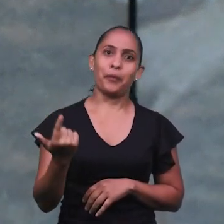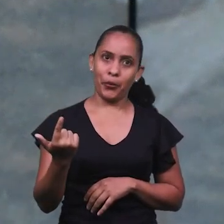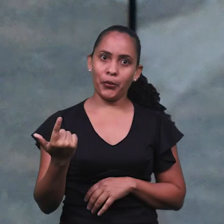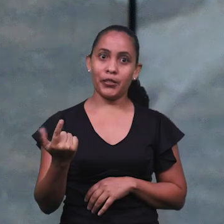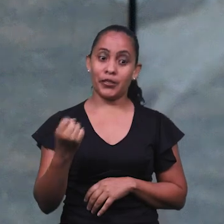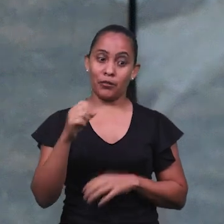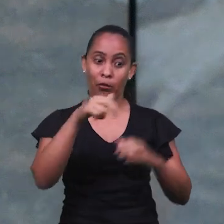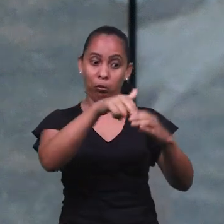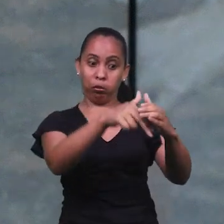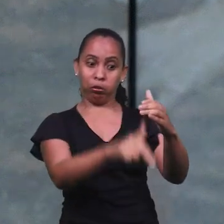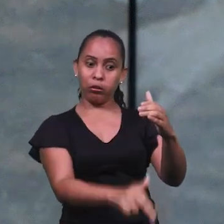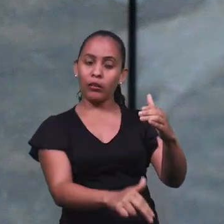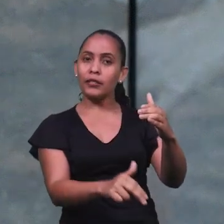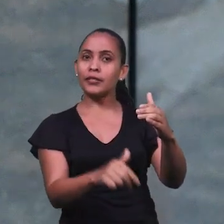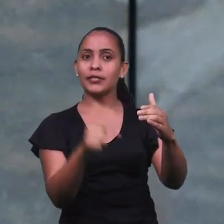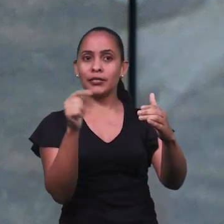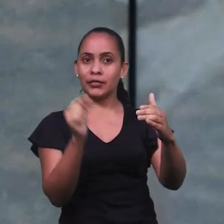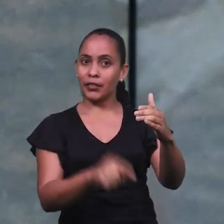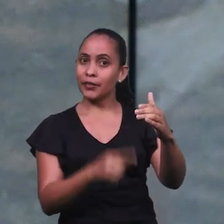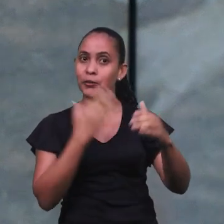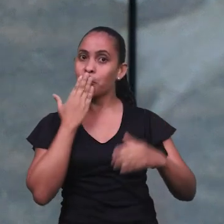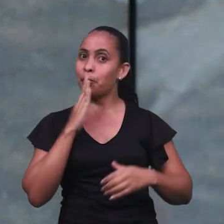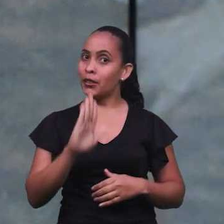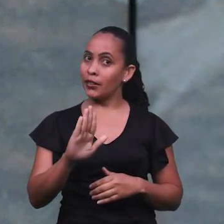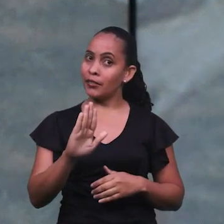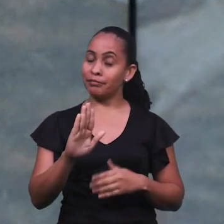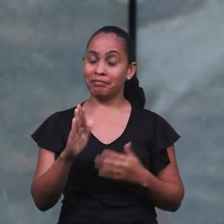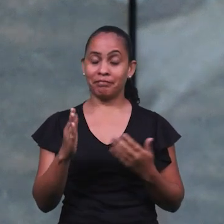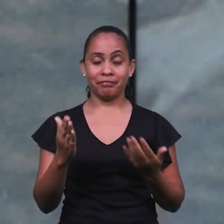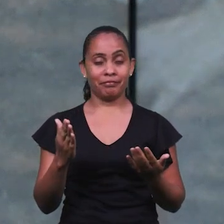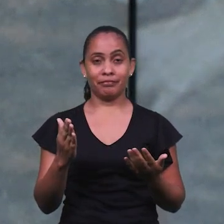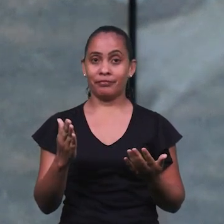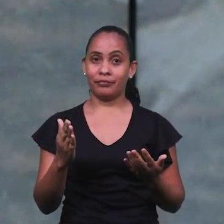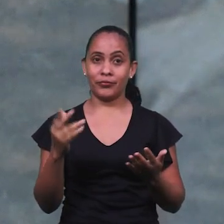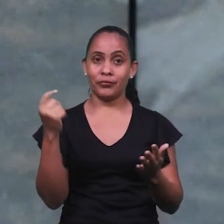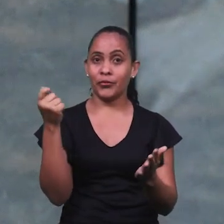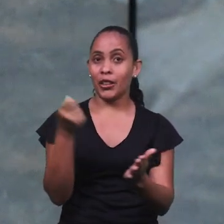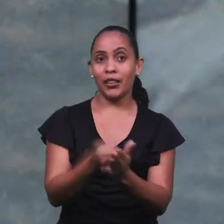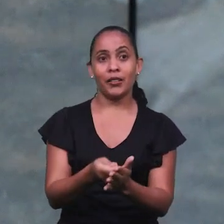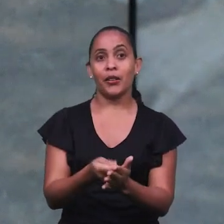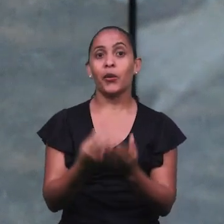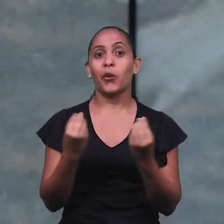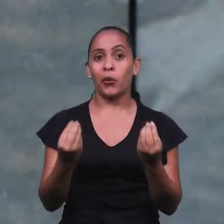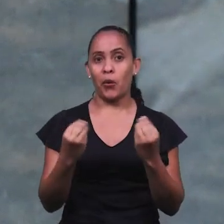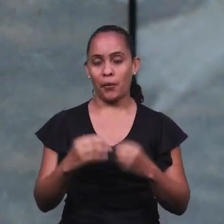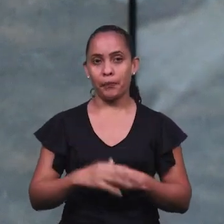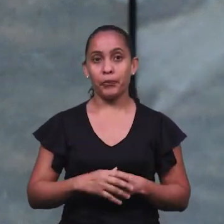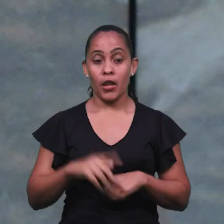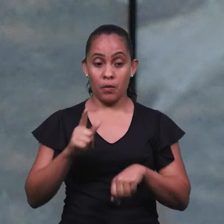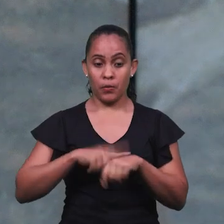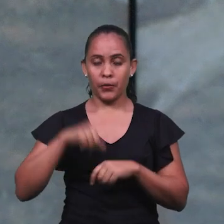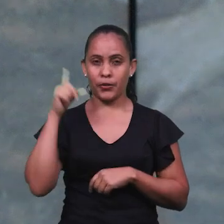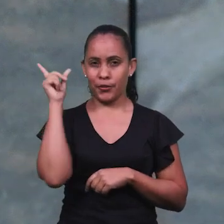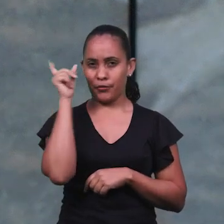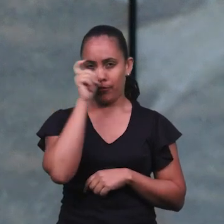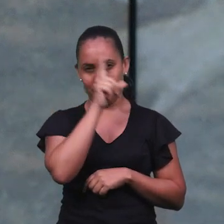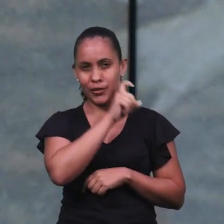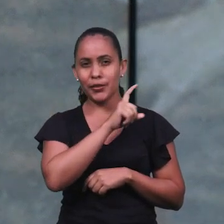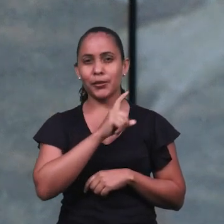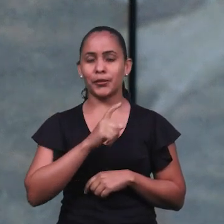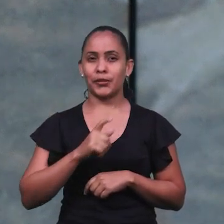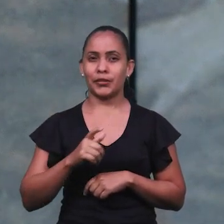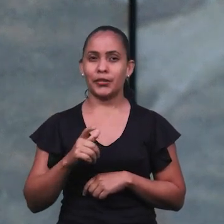não fosse a cova, não se cumpriria aquilo que o Senhor mostrou. Então, os momentos difíceis na nossa